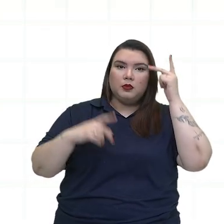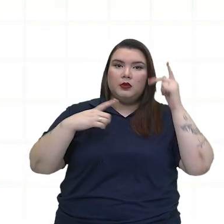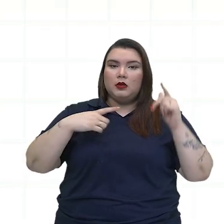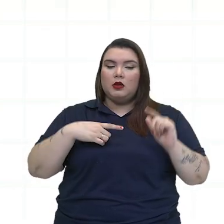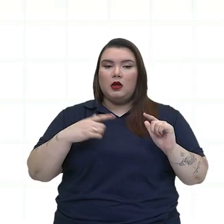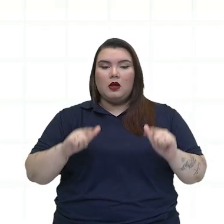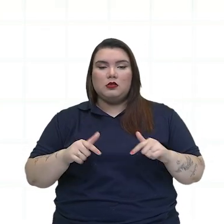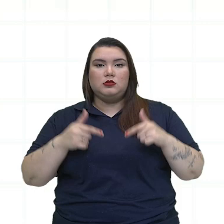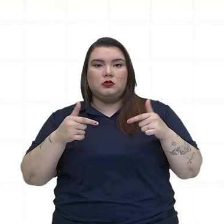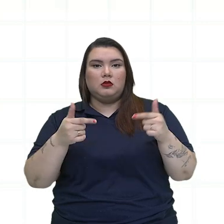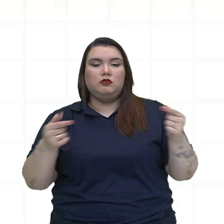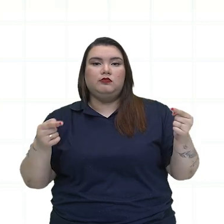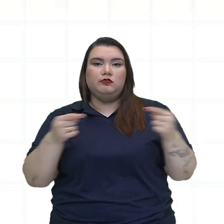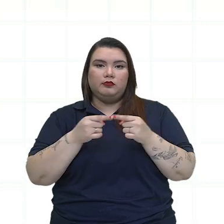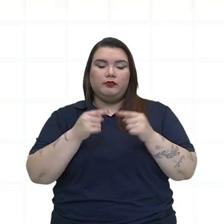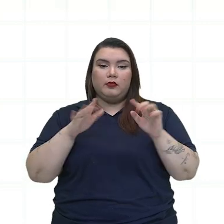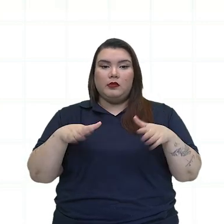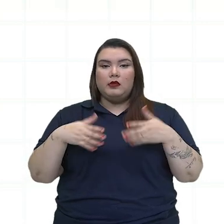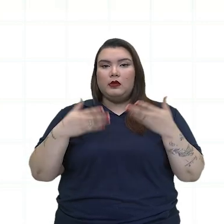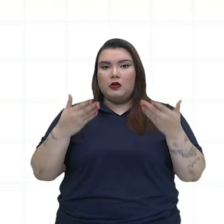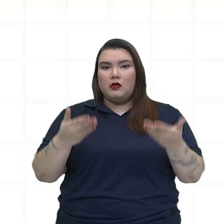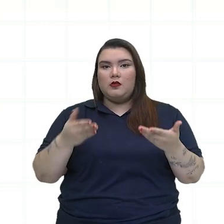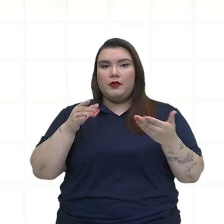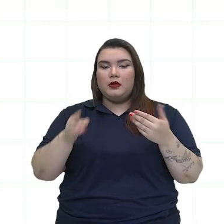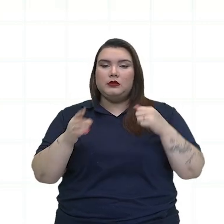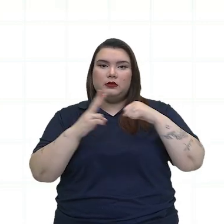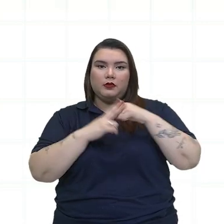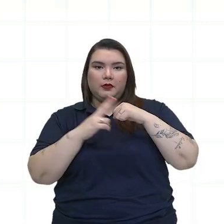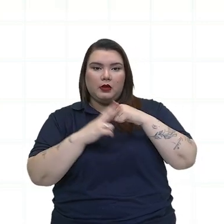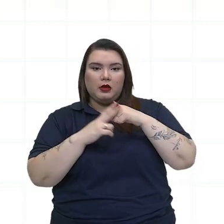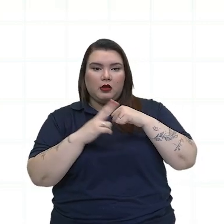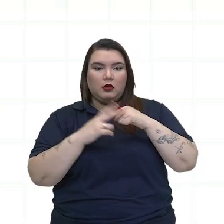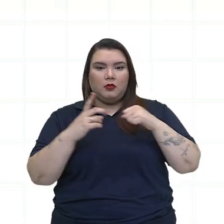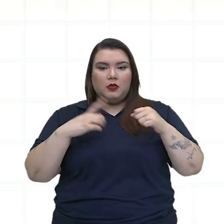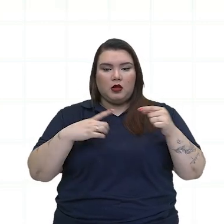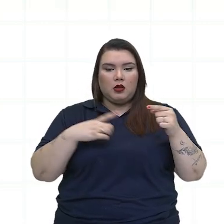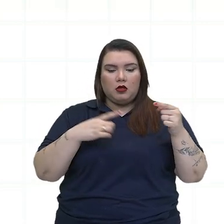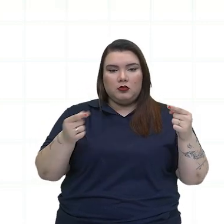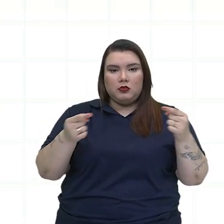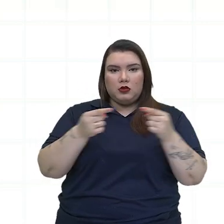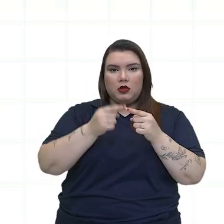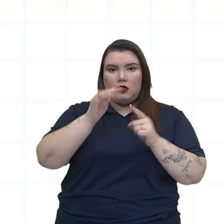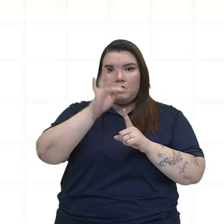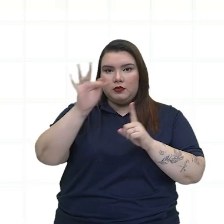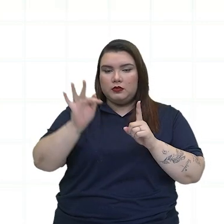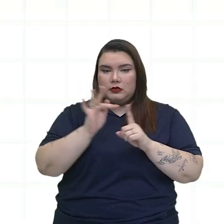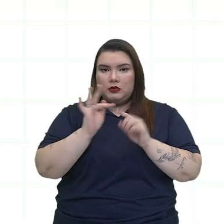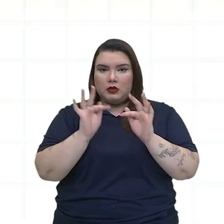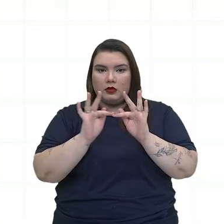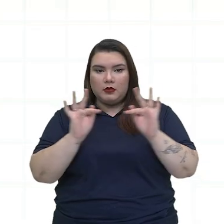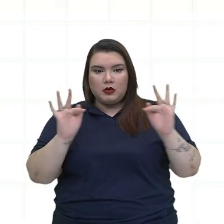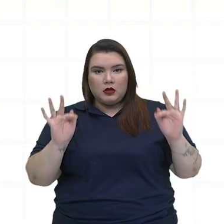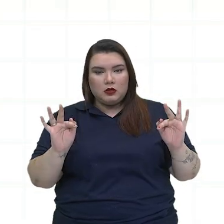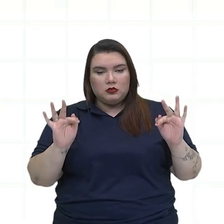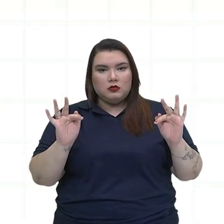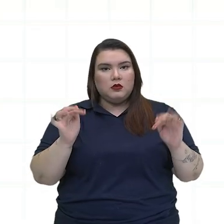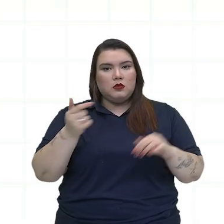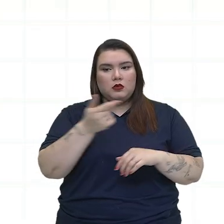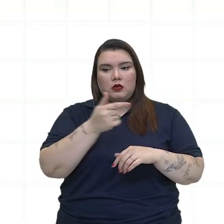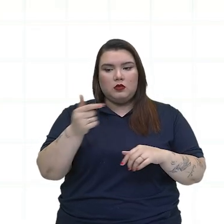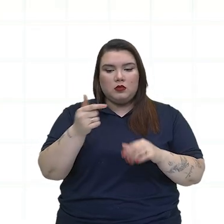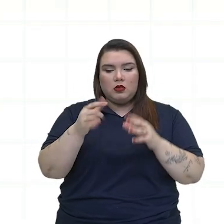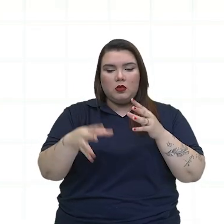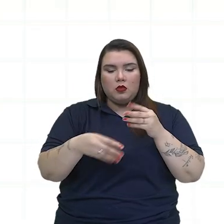praticando essa ação. Então, quando esse verbo está exercendo essa função na frase, ele não vem